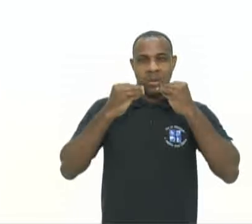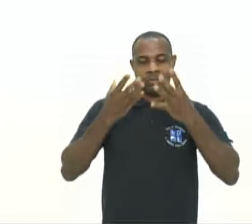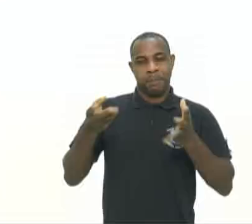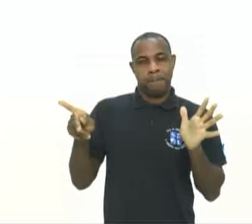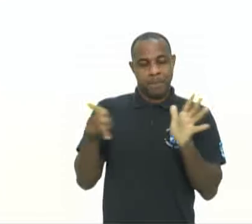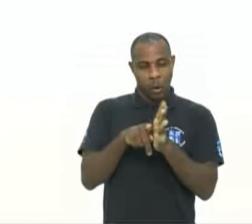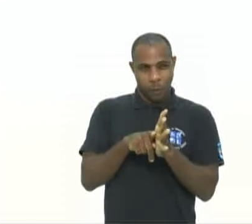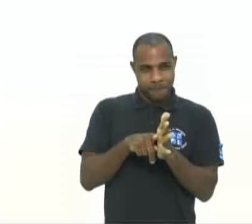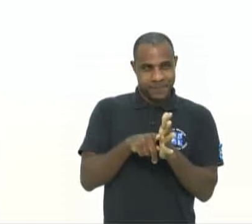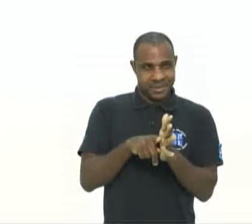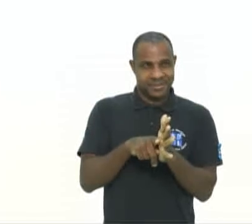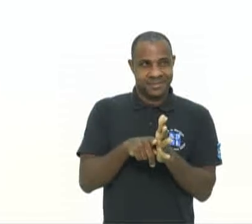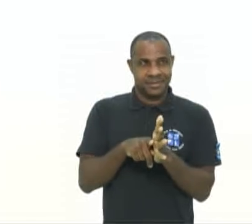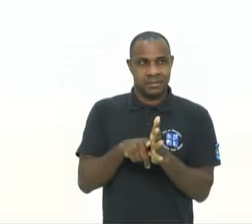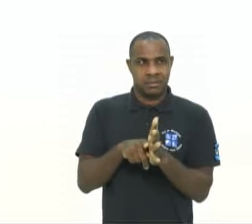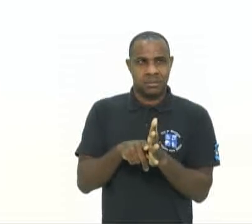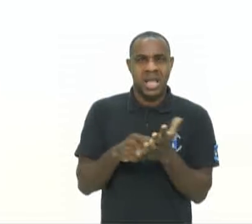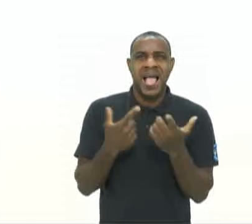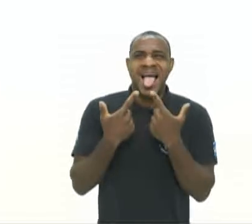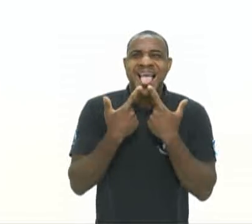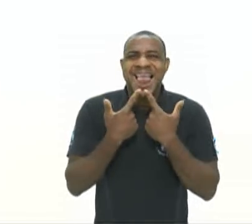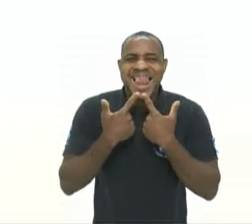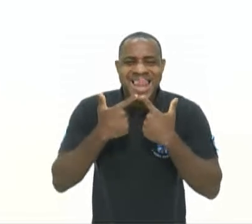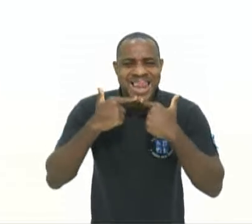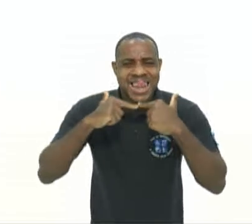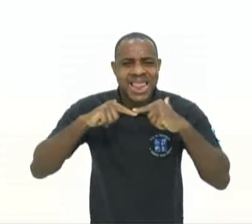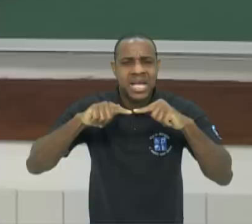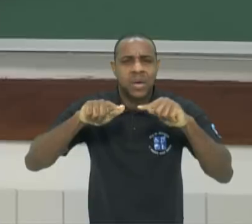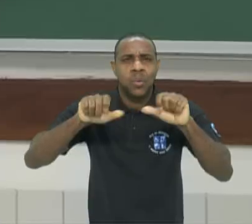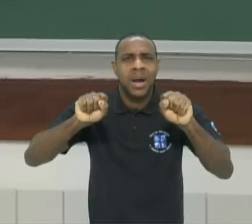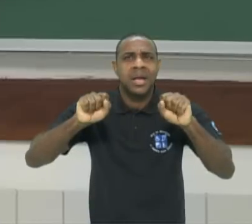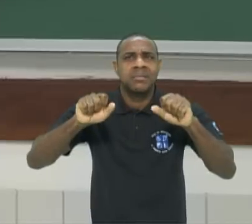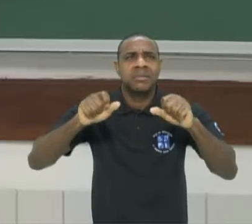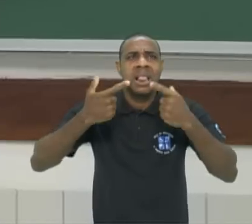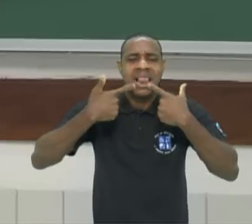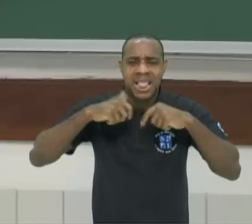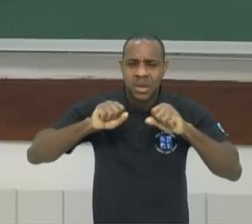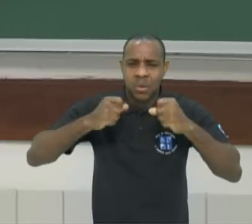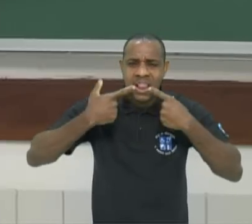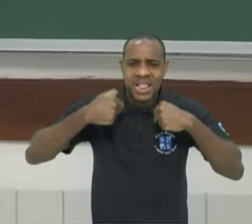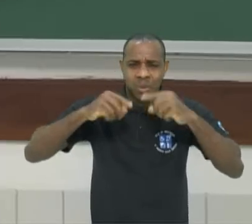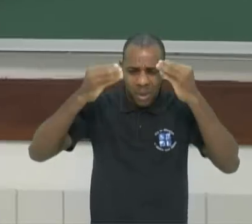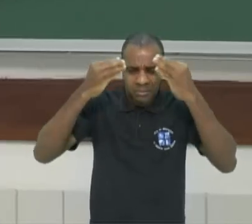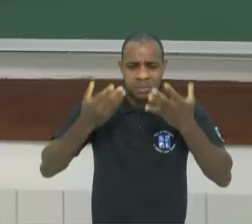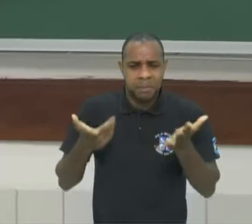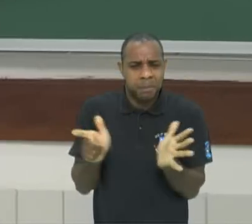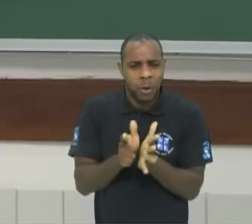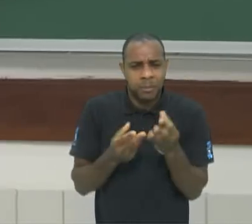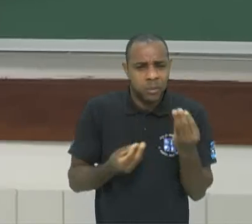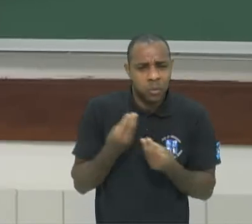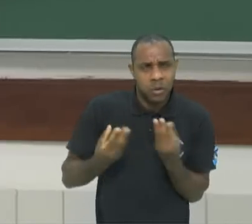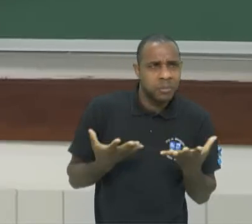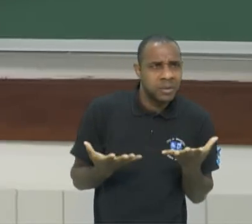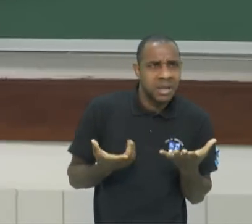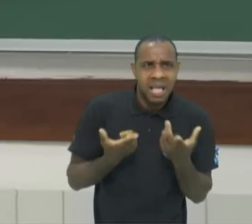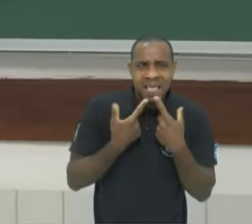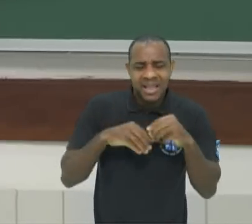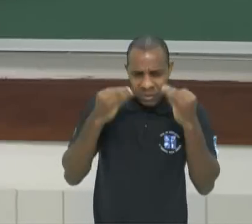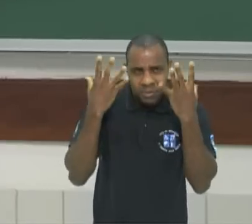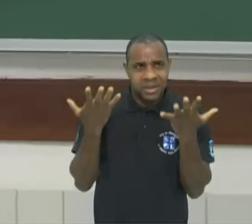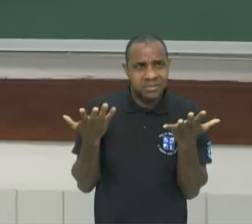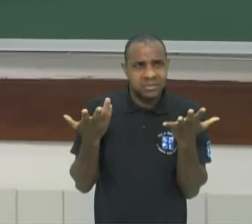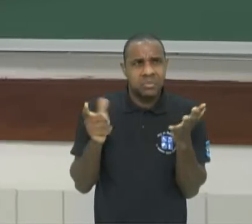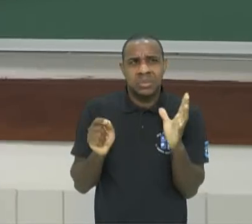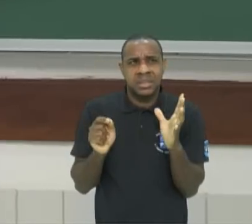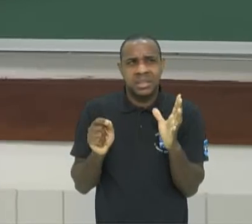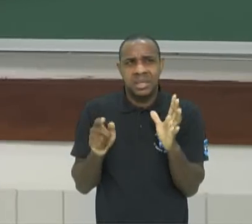própria. Que linguagem própria é essa, gente? Do que está falando? Que linguagem é essa? Linguagem, né,